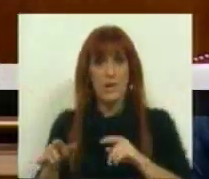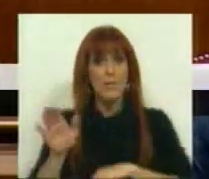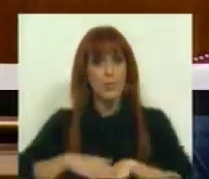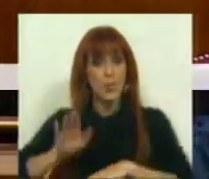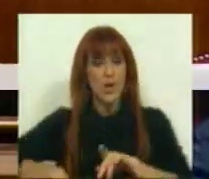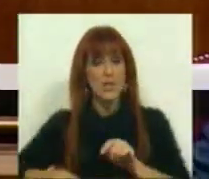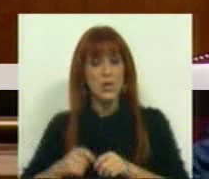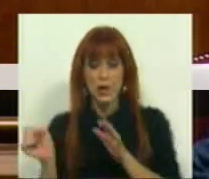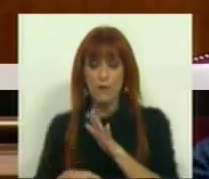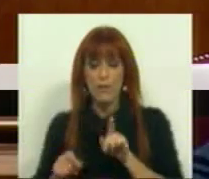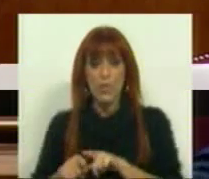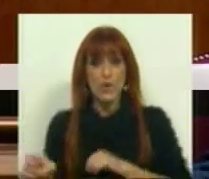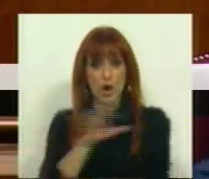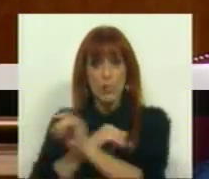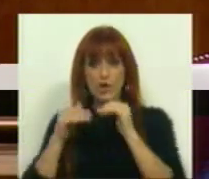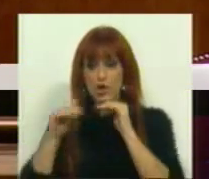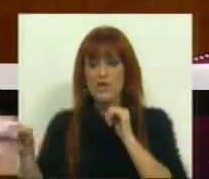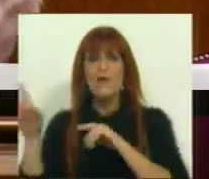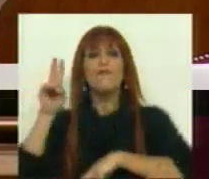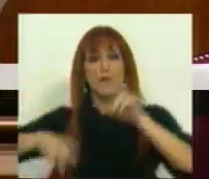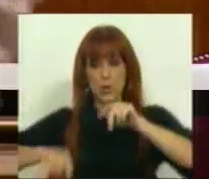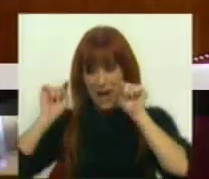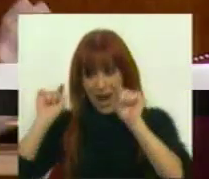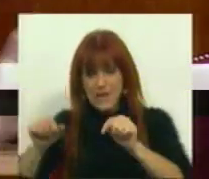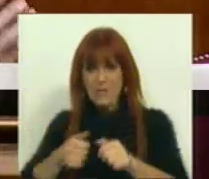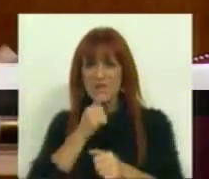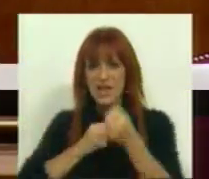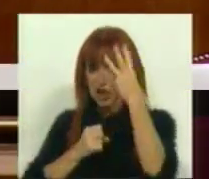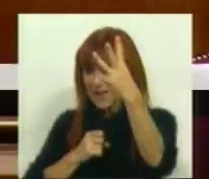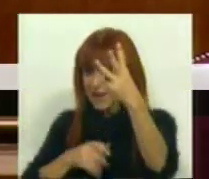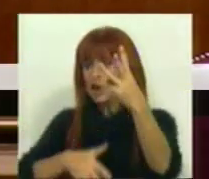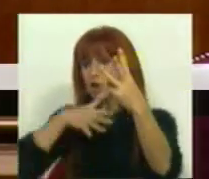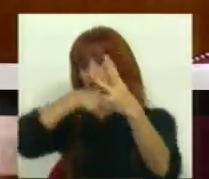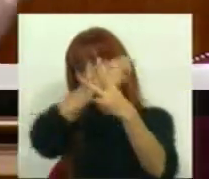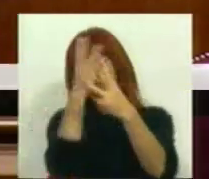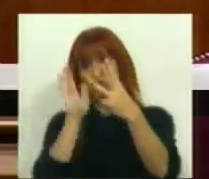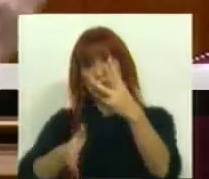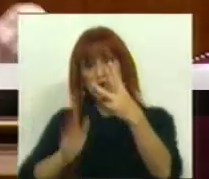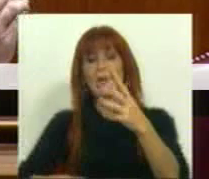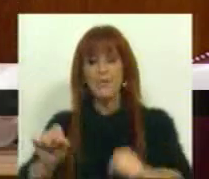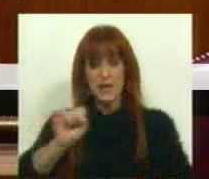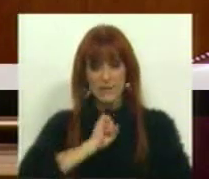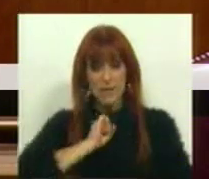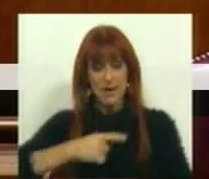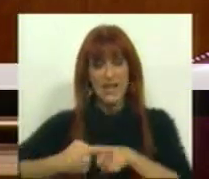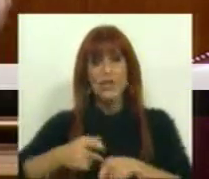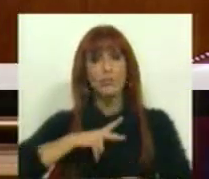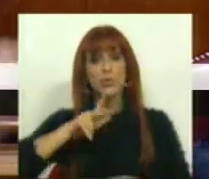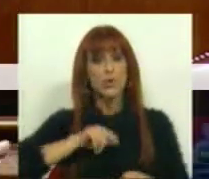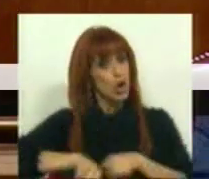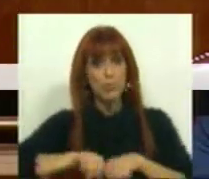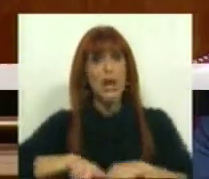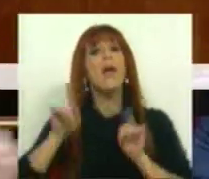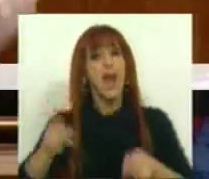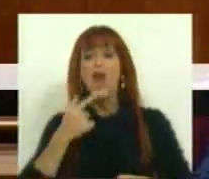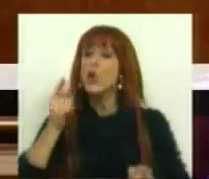do Fundo Europeu de Estabilidade Financeira. E essas 3 medidas que já aqui enunciei são do nosso interesse, Sr. Deputado.